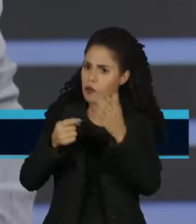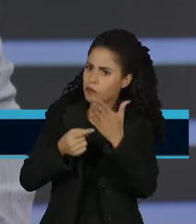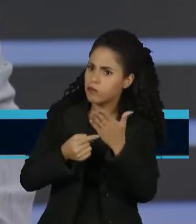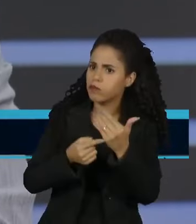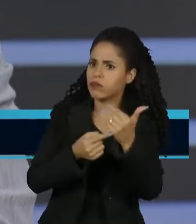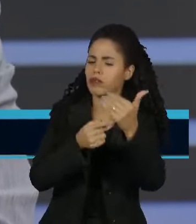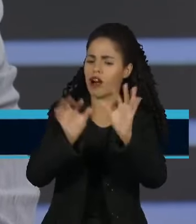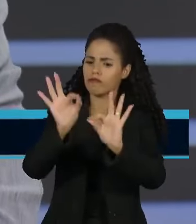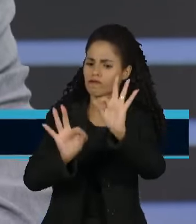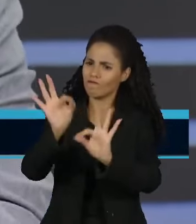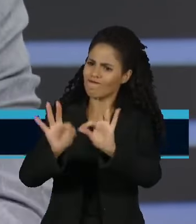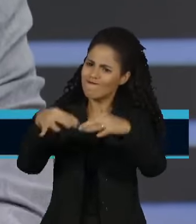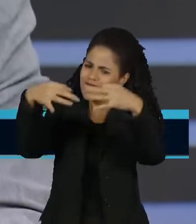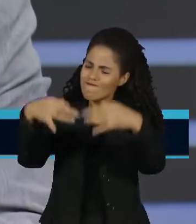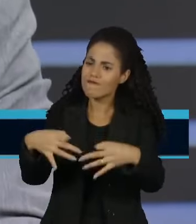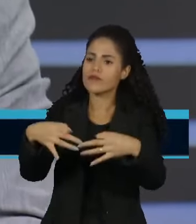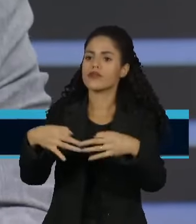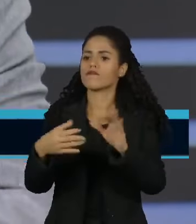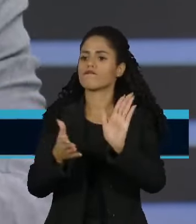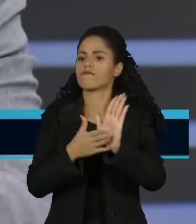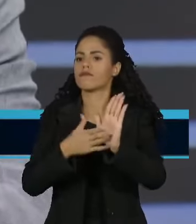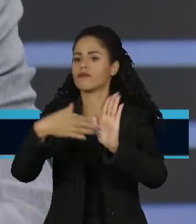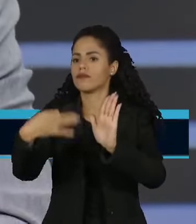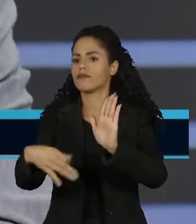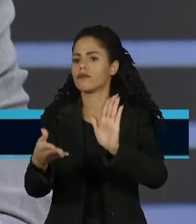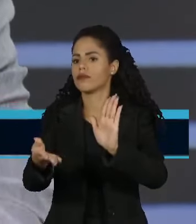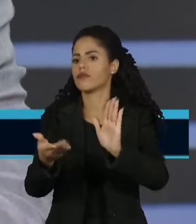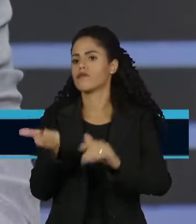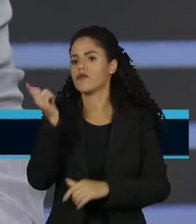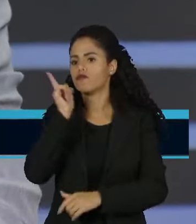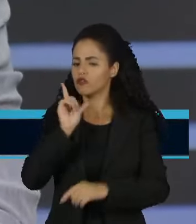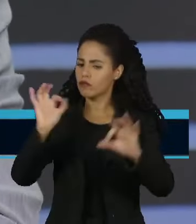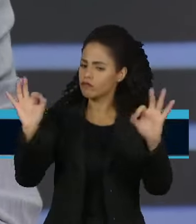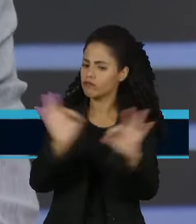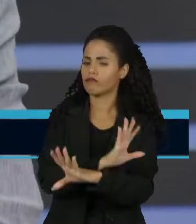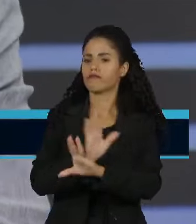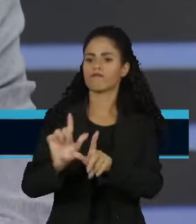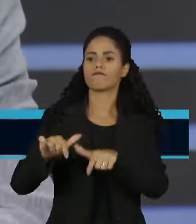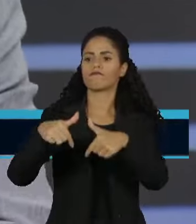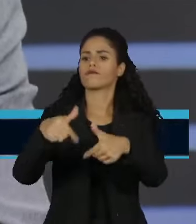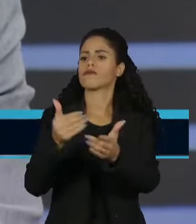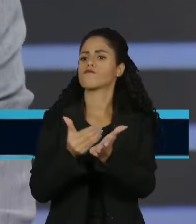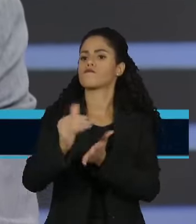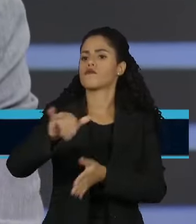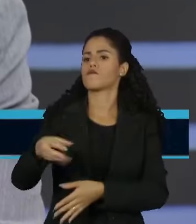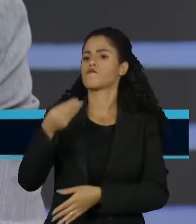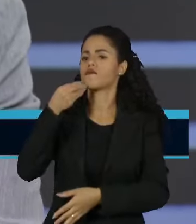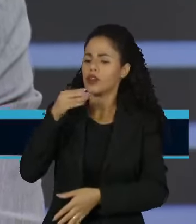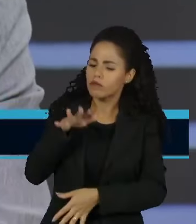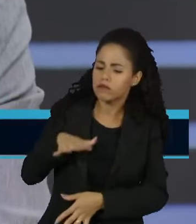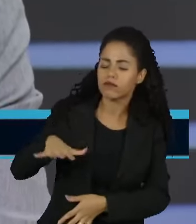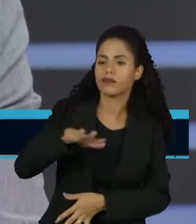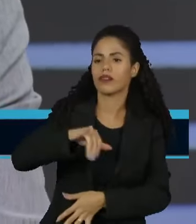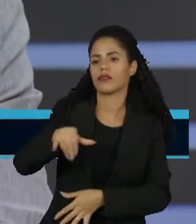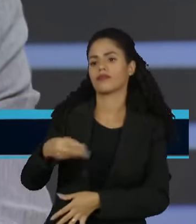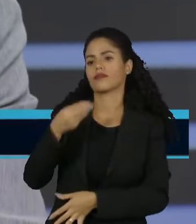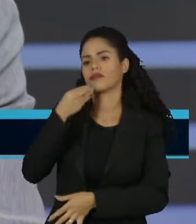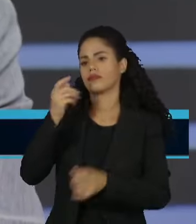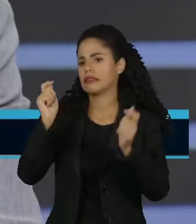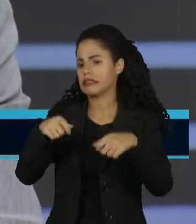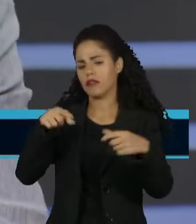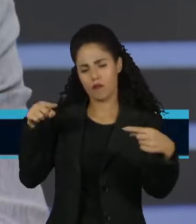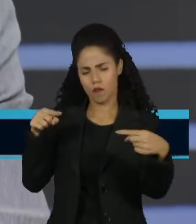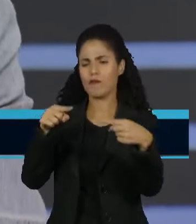estruturado bem definido e que pudesse se colocar pronto para fazer os aproveitamentos de todas essas oportunidades seguramente